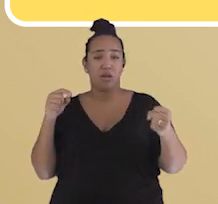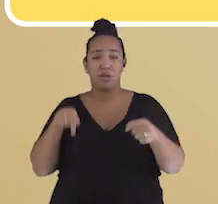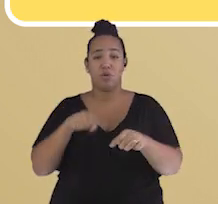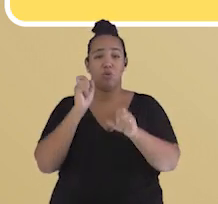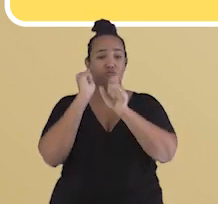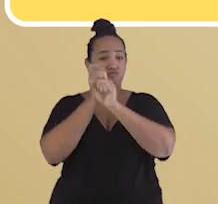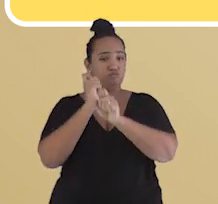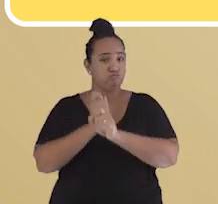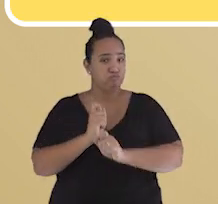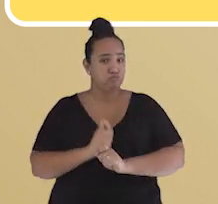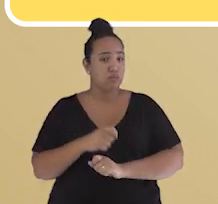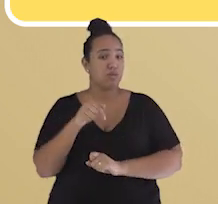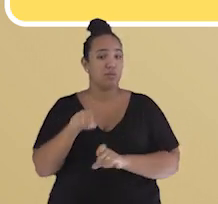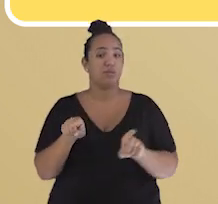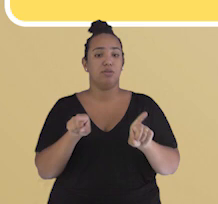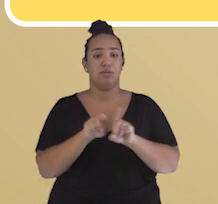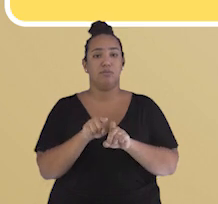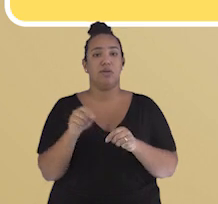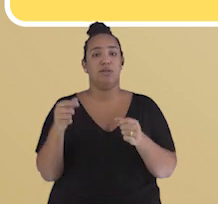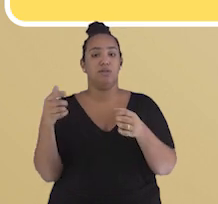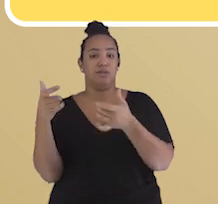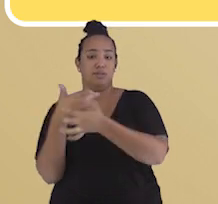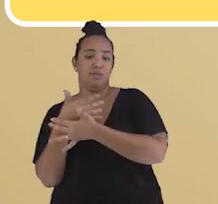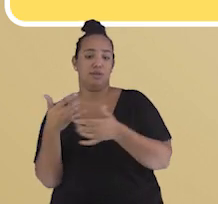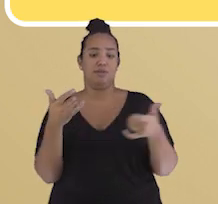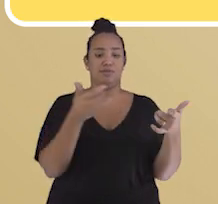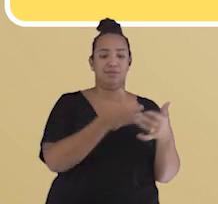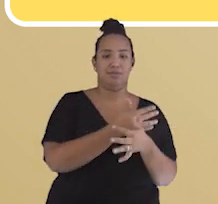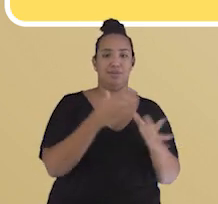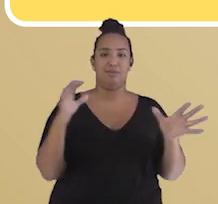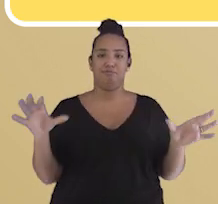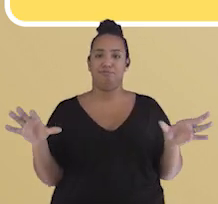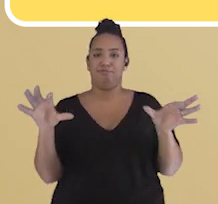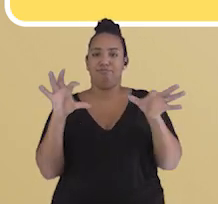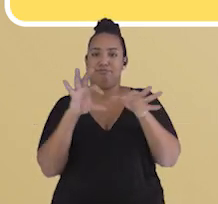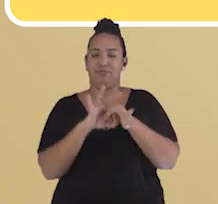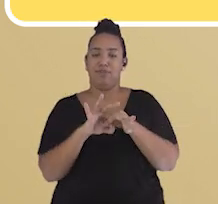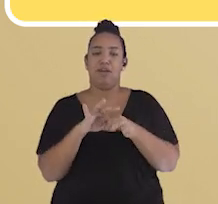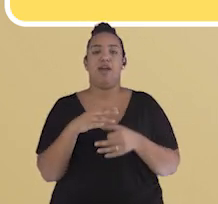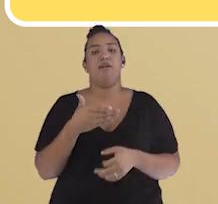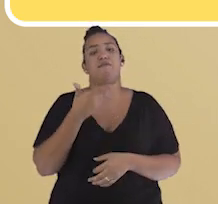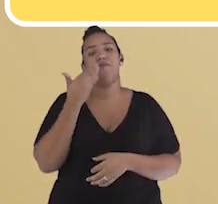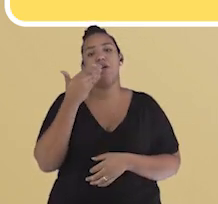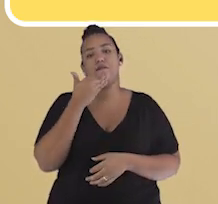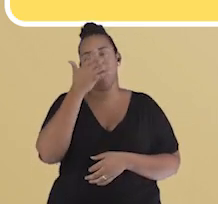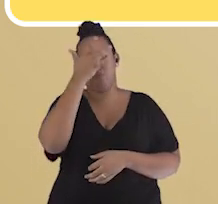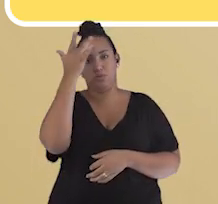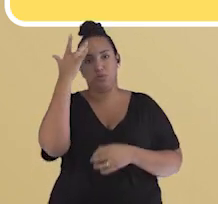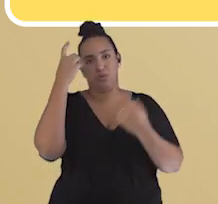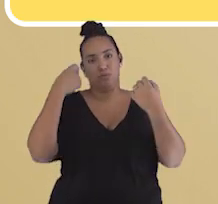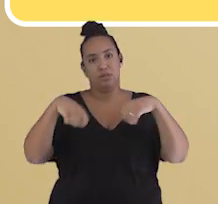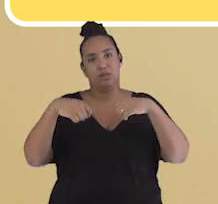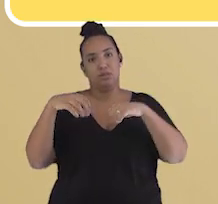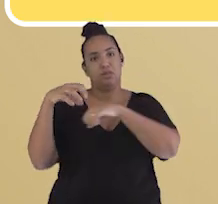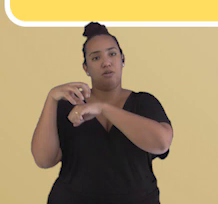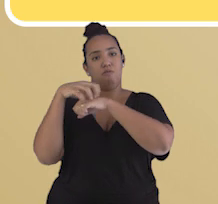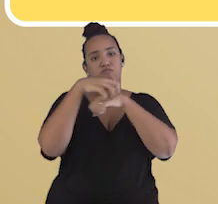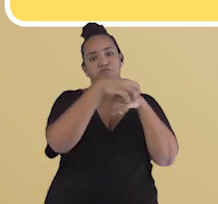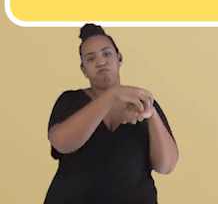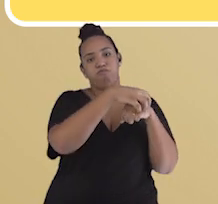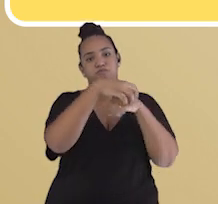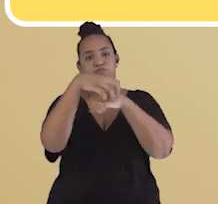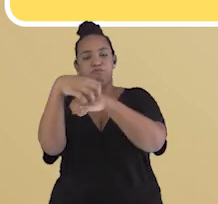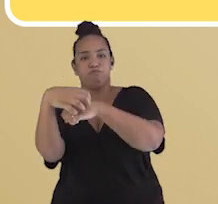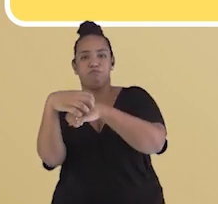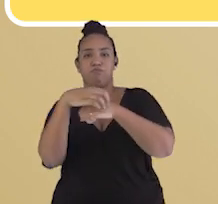e a terceira ponte liga Vila Velha à Vitória. Essas construções apresentam uma infraestrutura